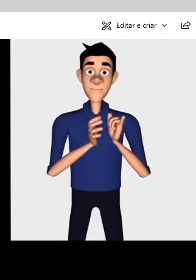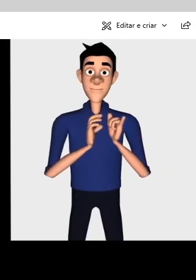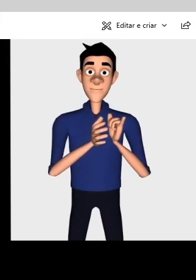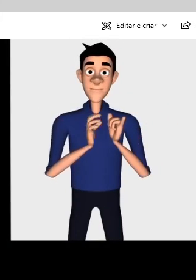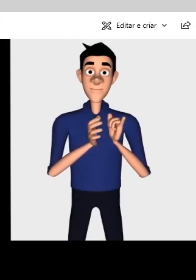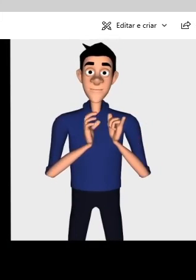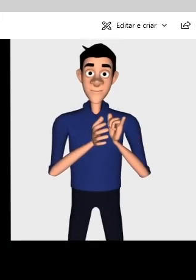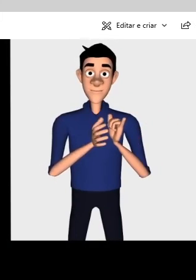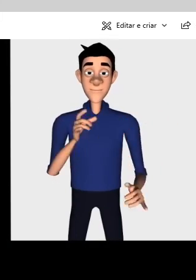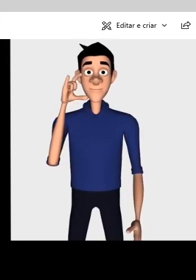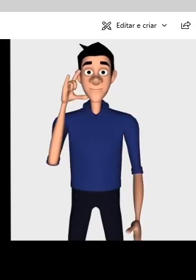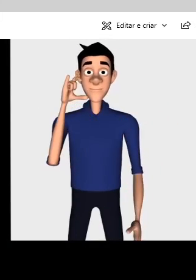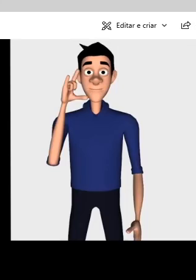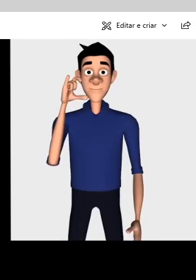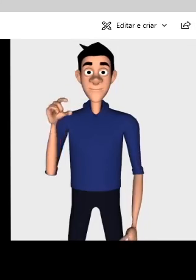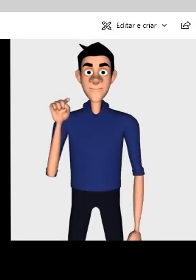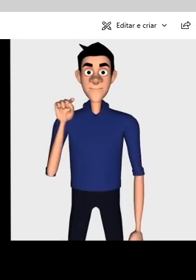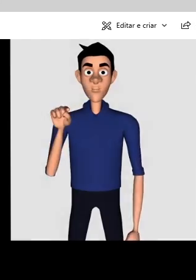bem.